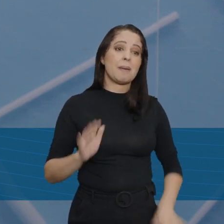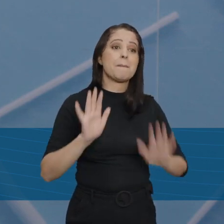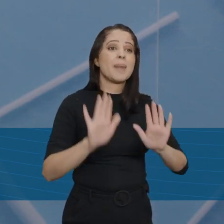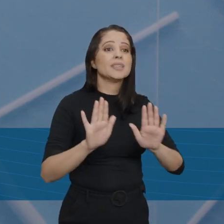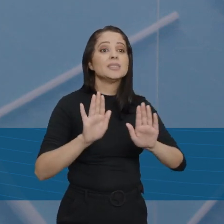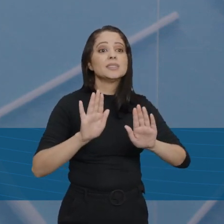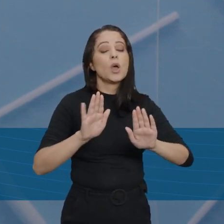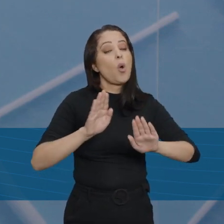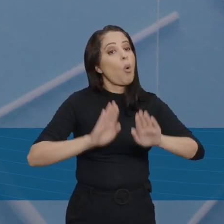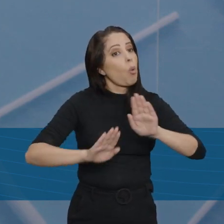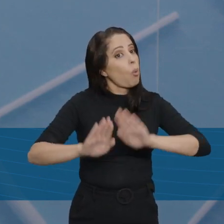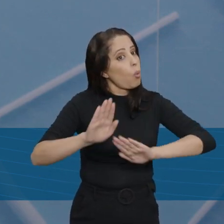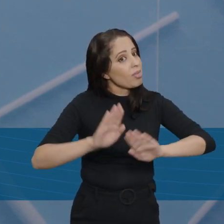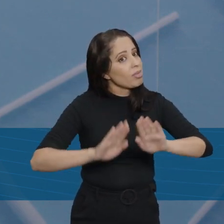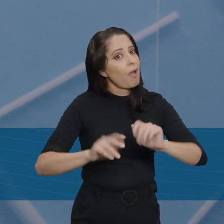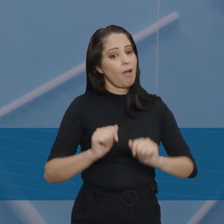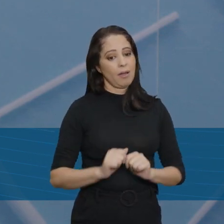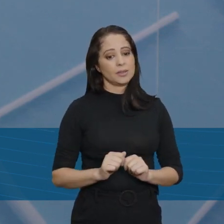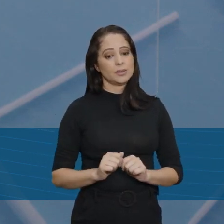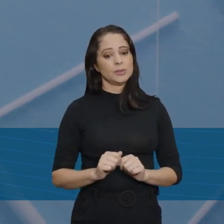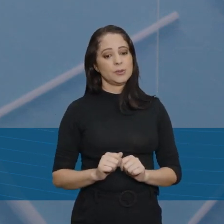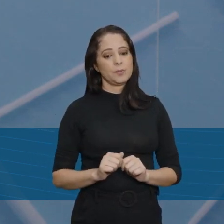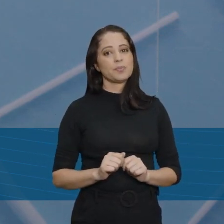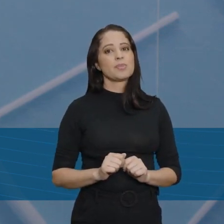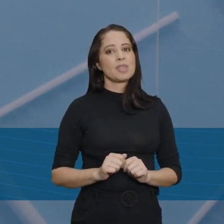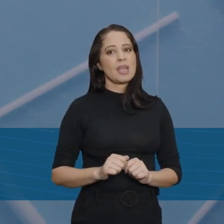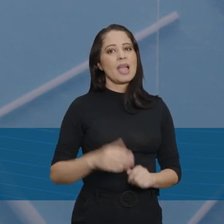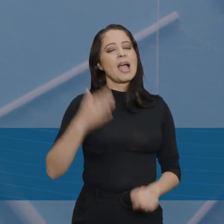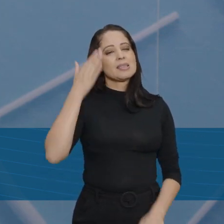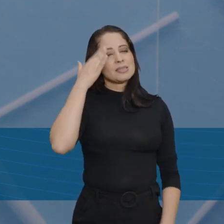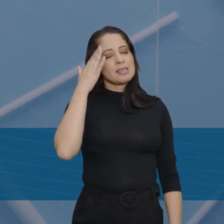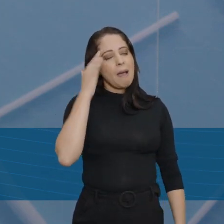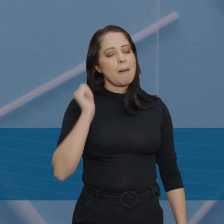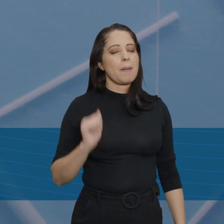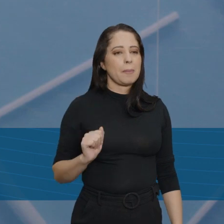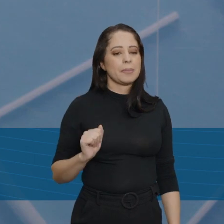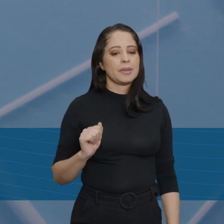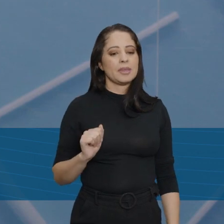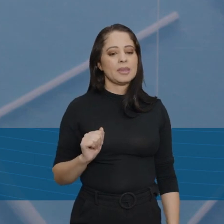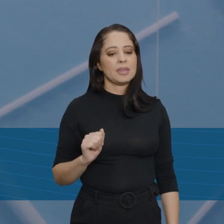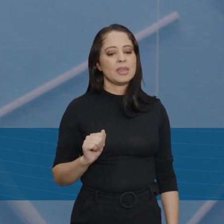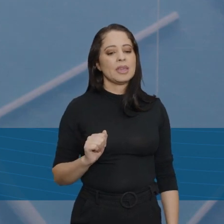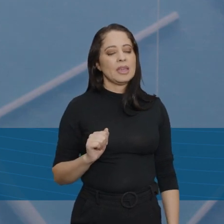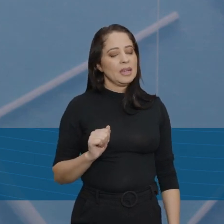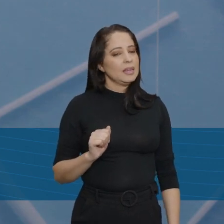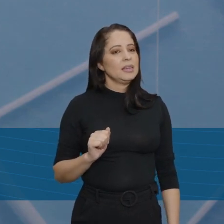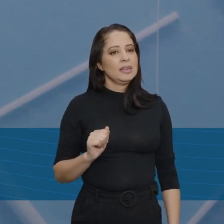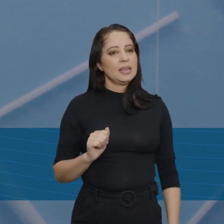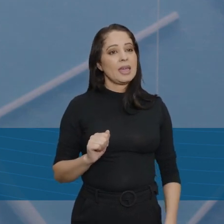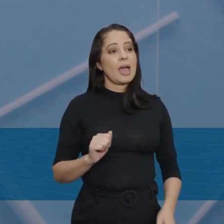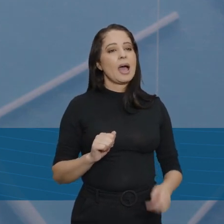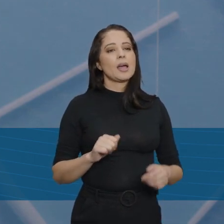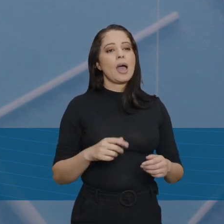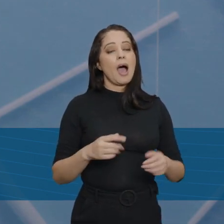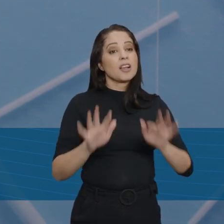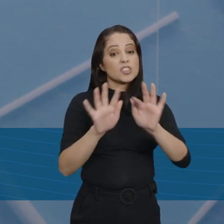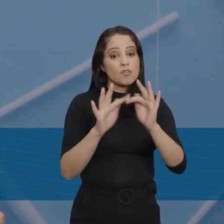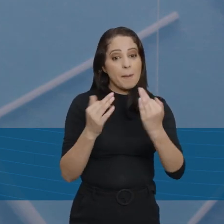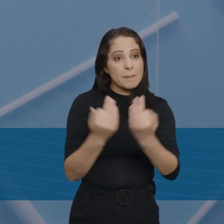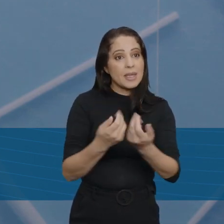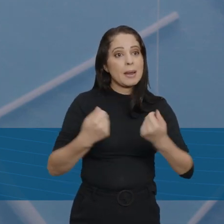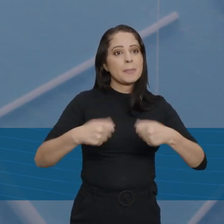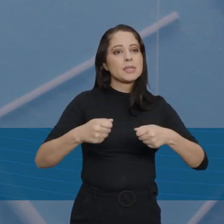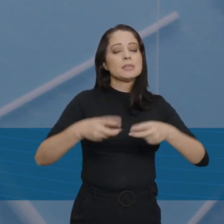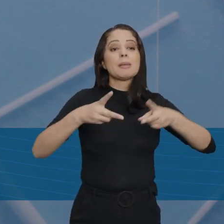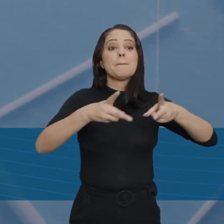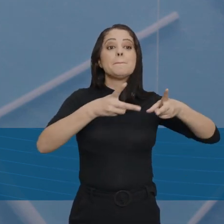Então, cuidar para também, quando a gente falou aí dos sinais, né, de que pode estar acontecendo uma situação de bullying aí